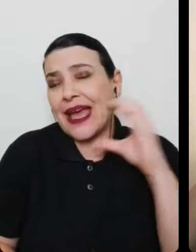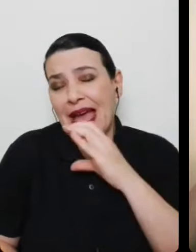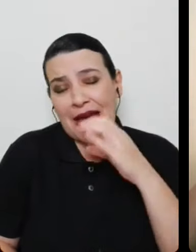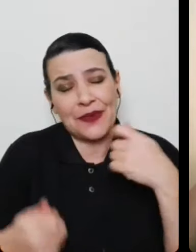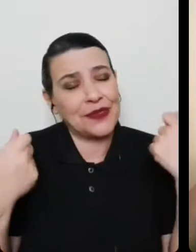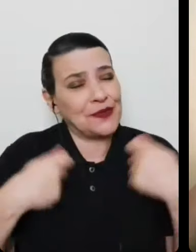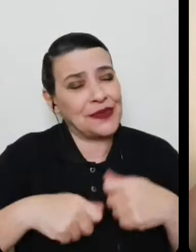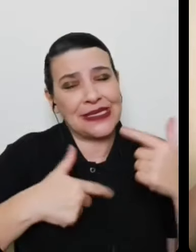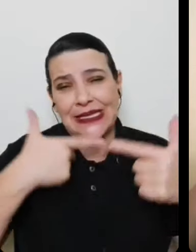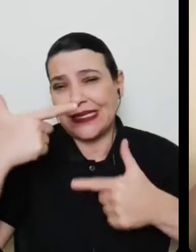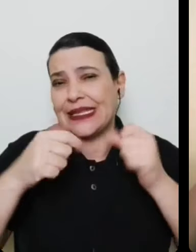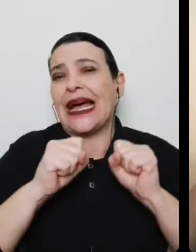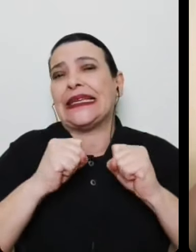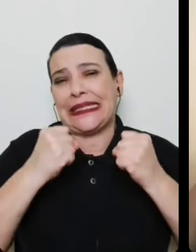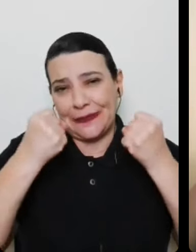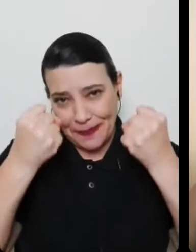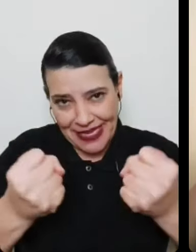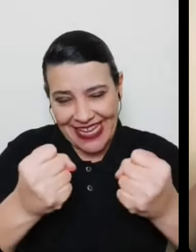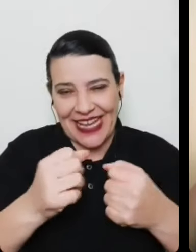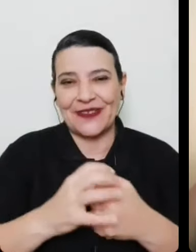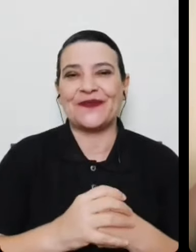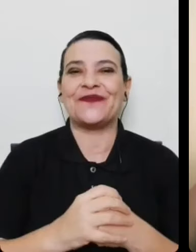precisa trabalhar para isso.